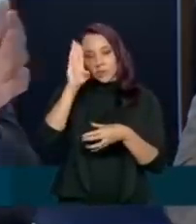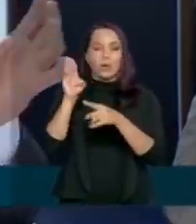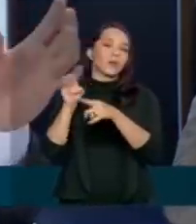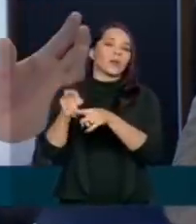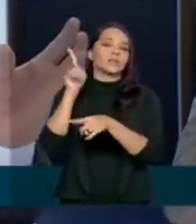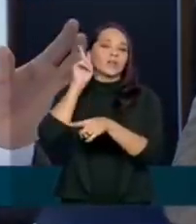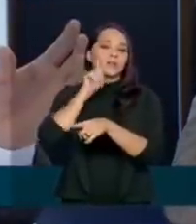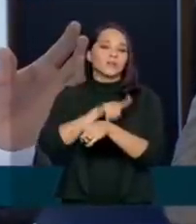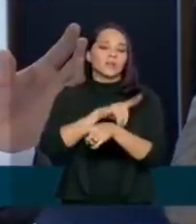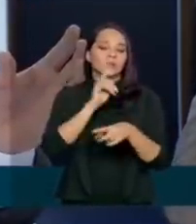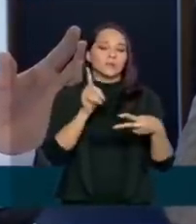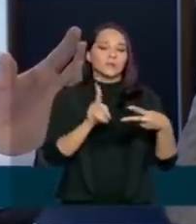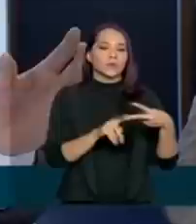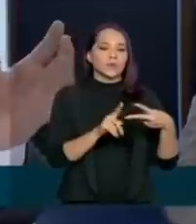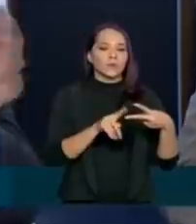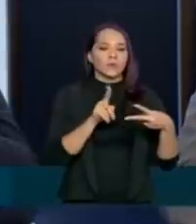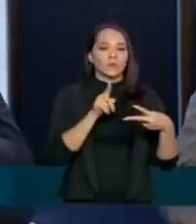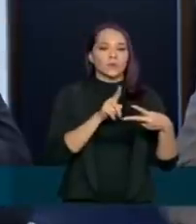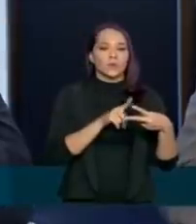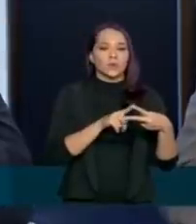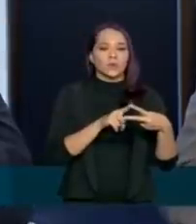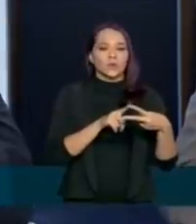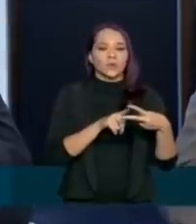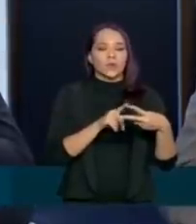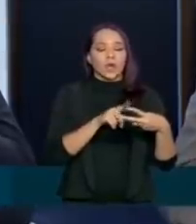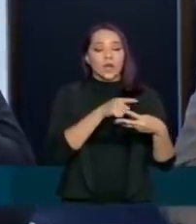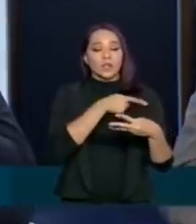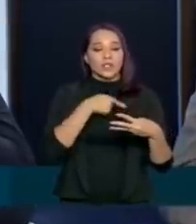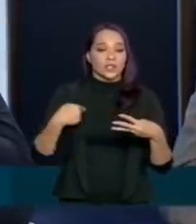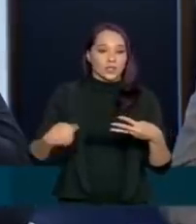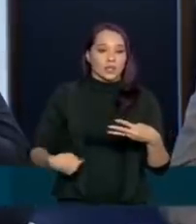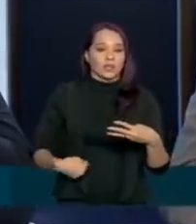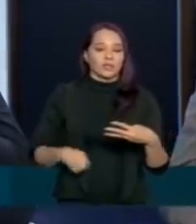a segunda, a dos Estados Unidos, e a terceira, a chinesa,